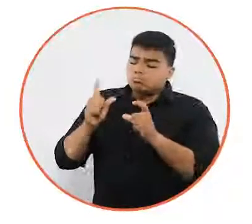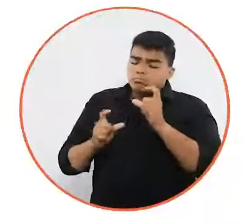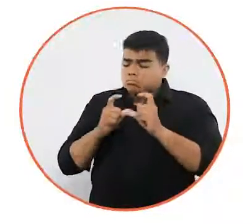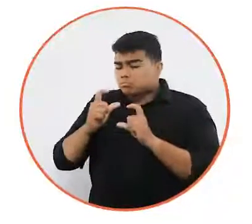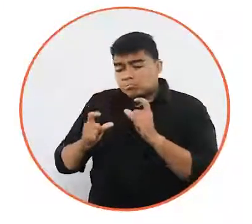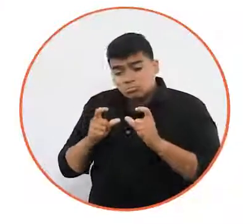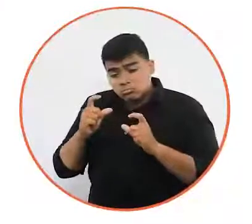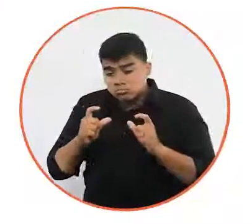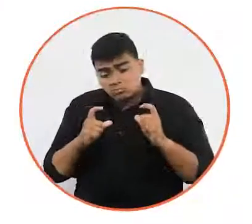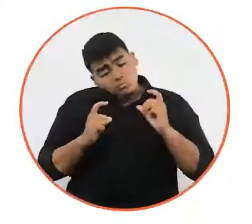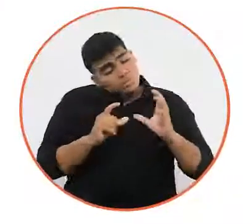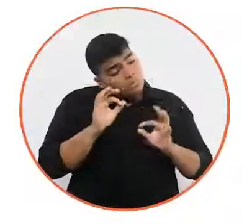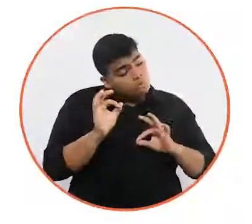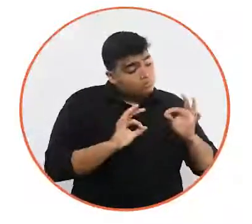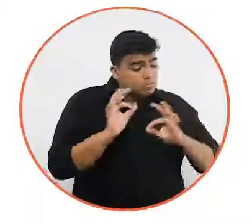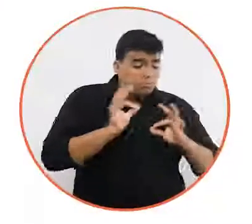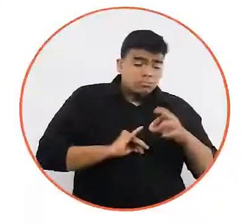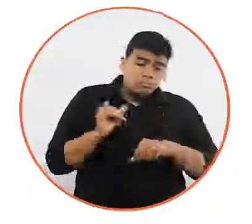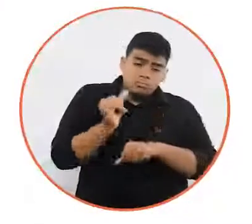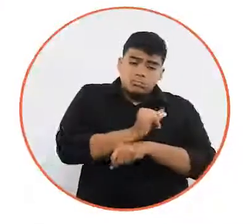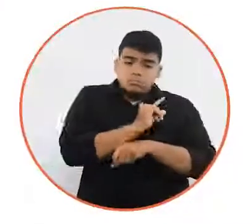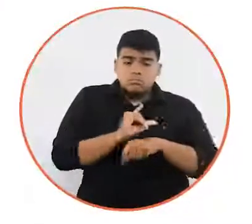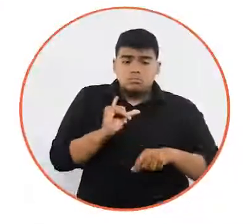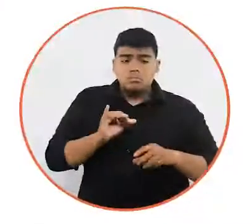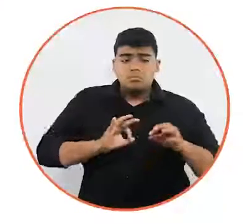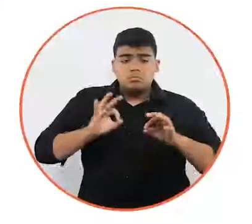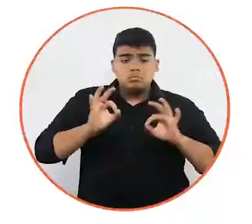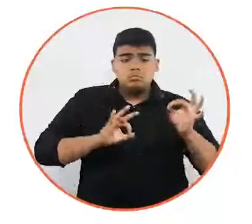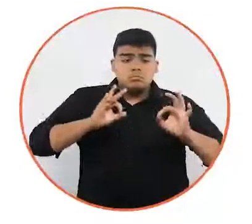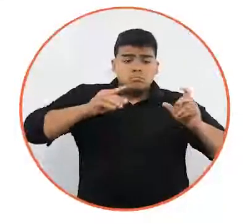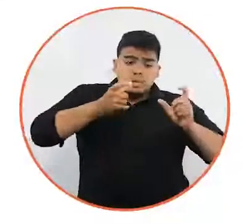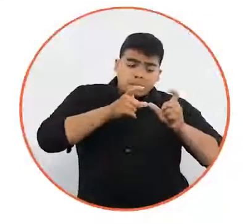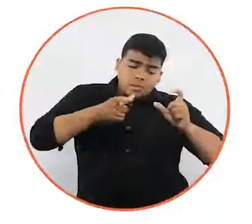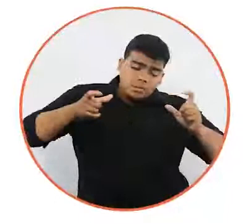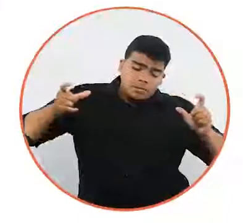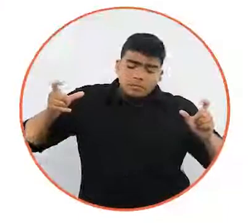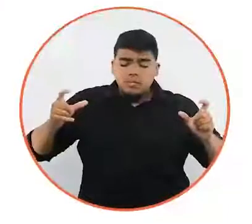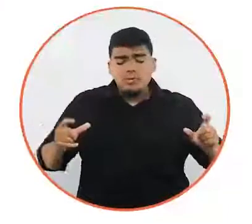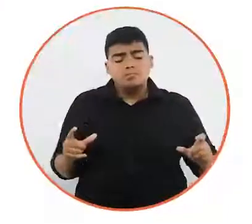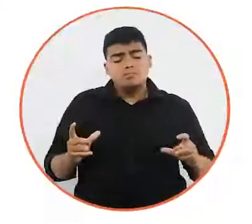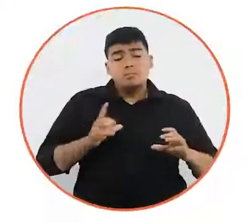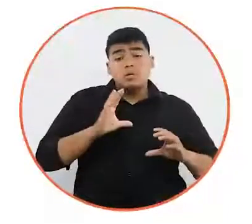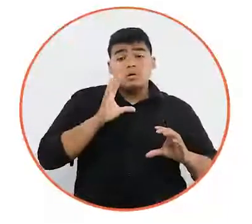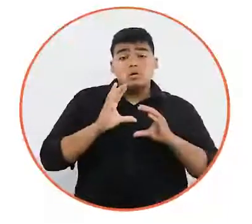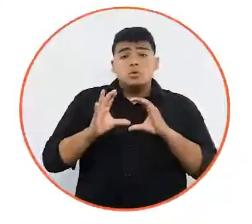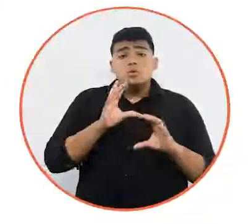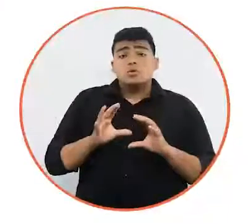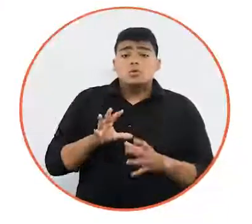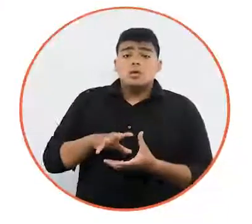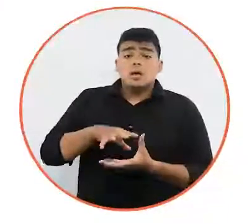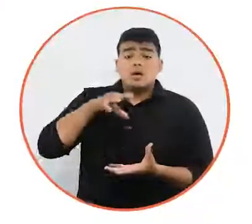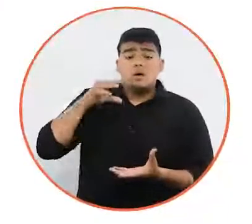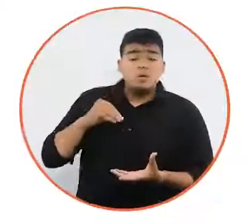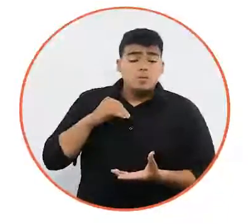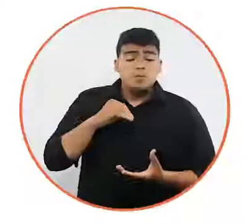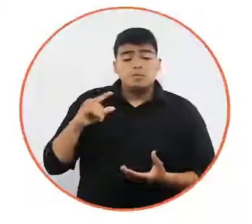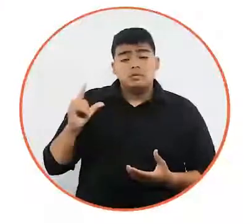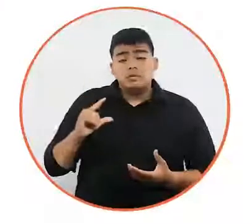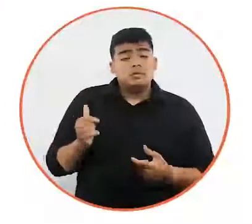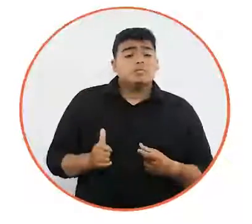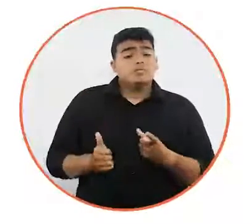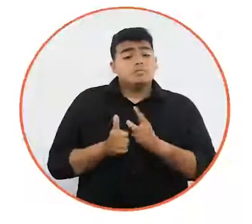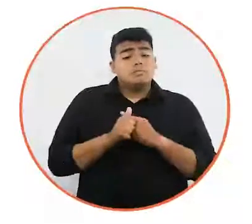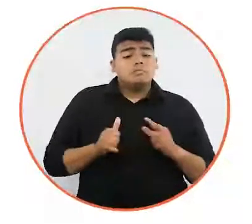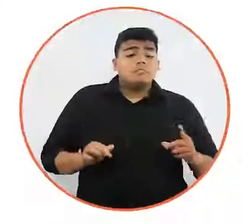um todo, articulado. A organização das palavras comunica-se ao nosso espírito, o leva primeiro a se